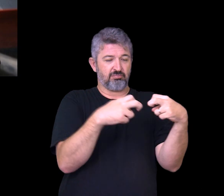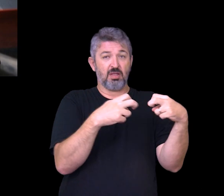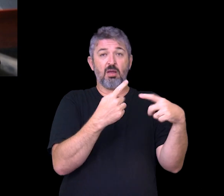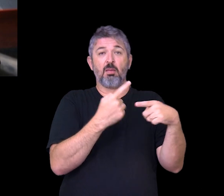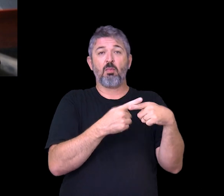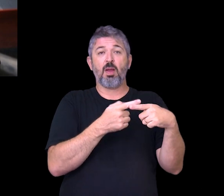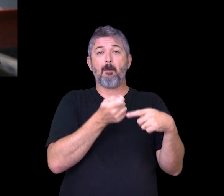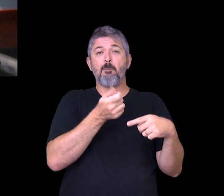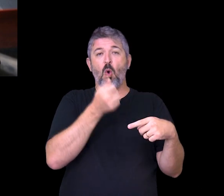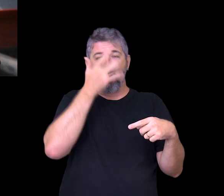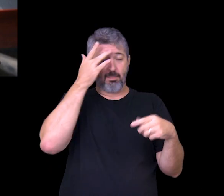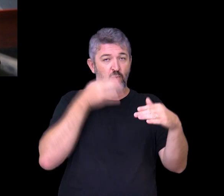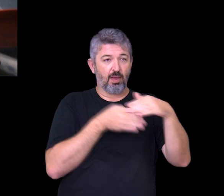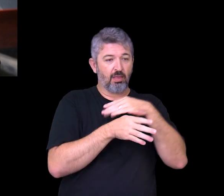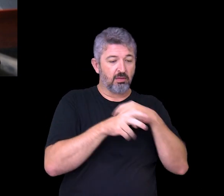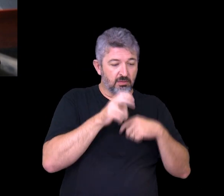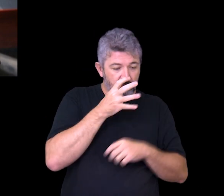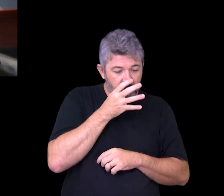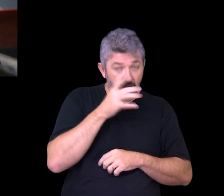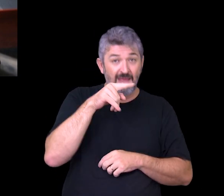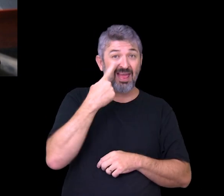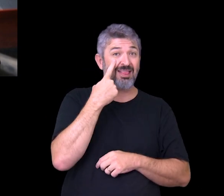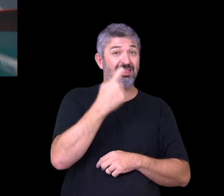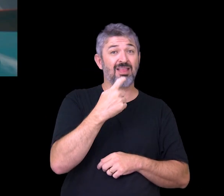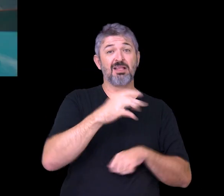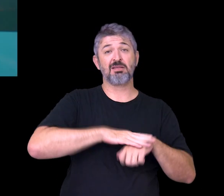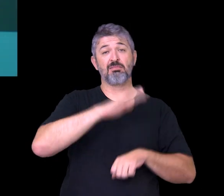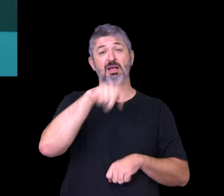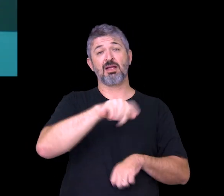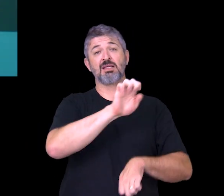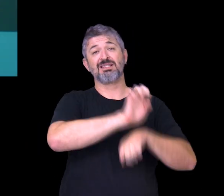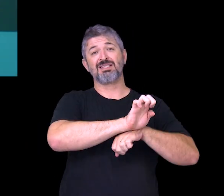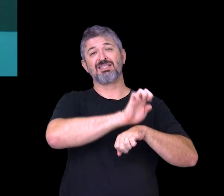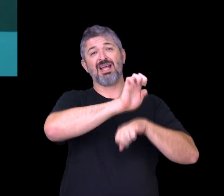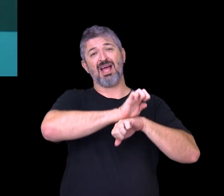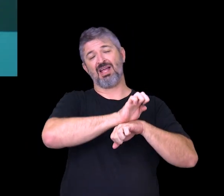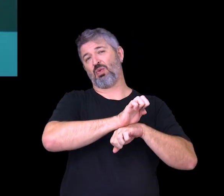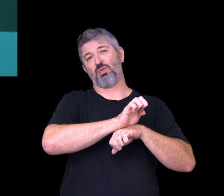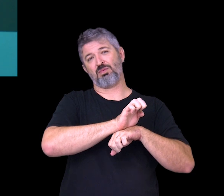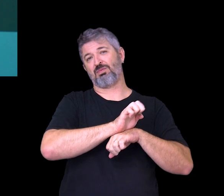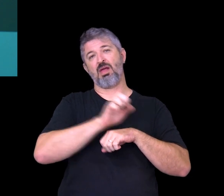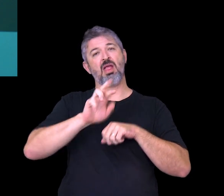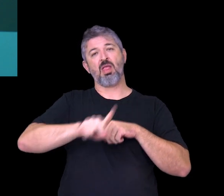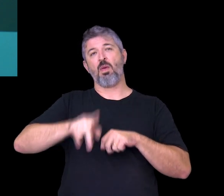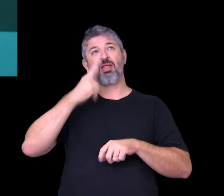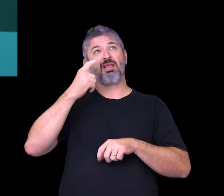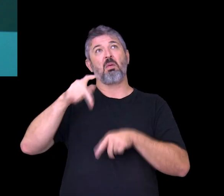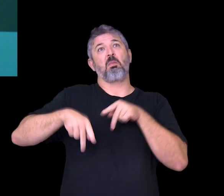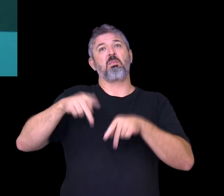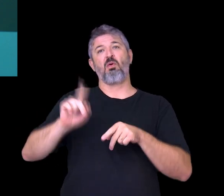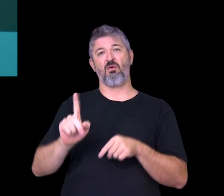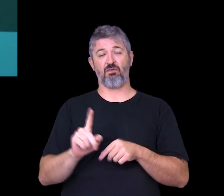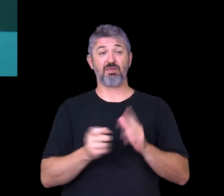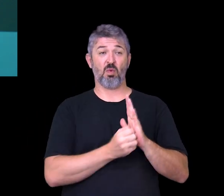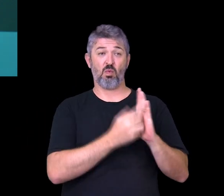participando, que são os interesses do Estado e das minorias. Vista da então, a galeria é menor. E a quantidade de senadores é menor. Então, uma ficou menor